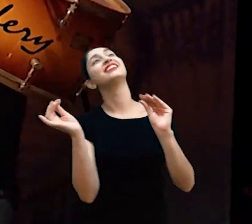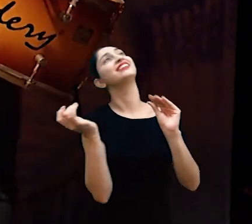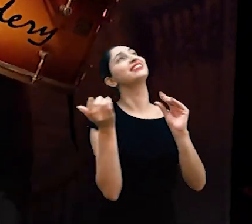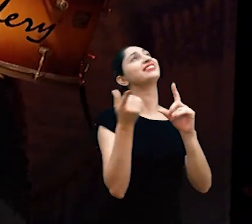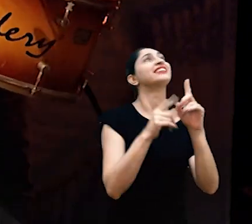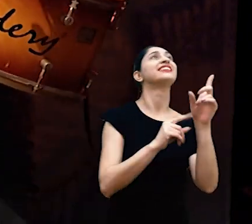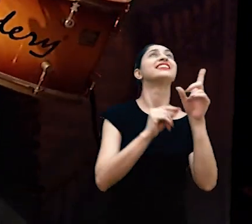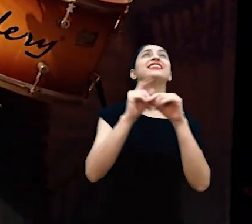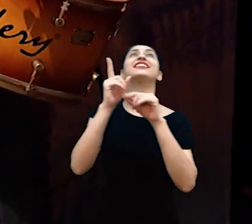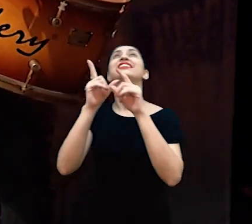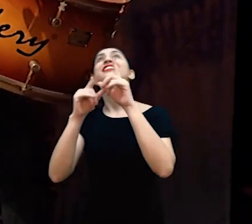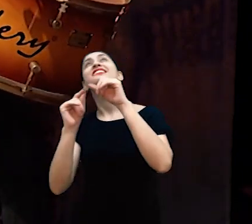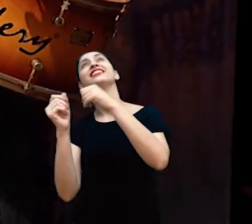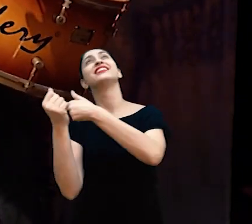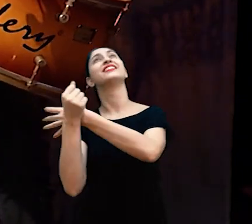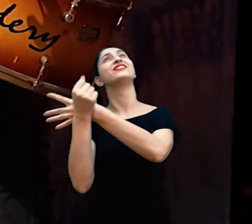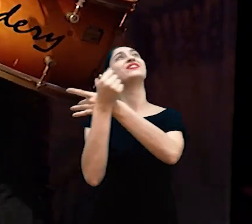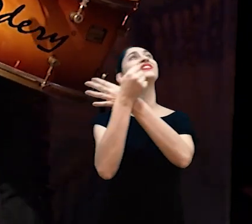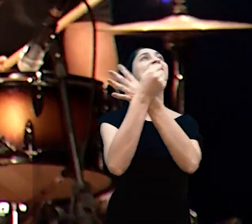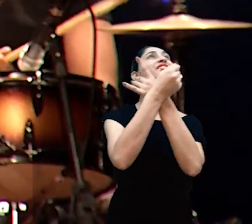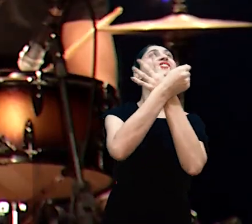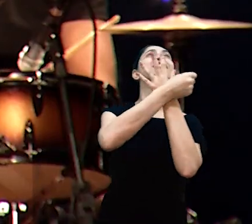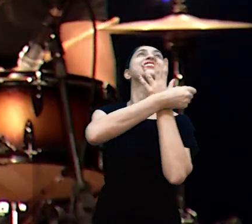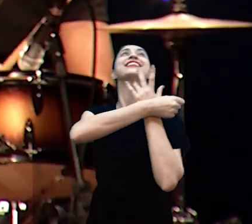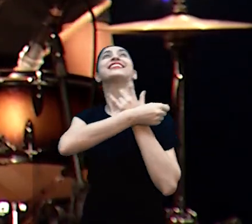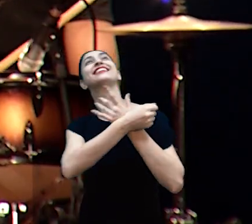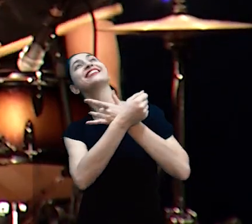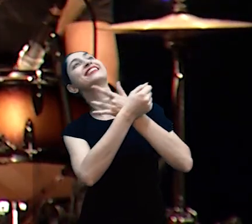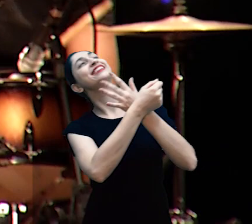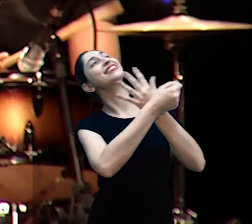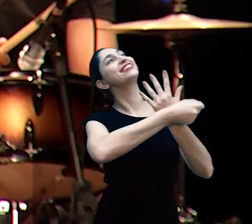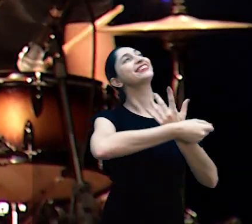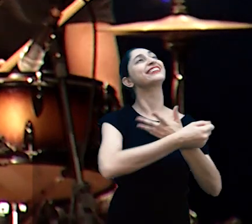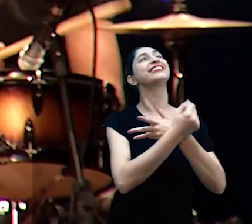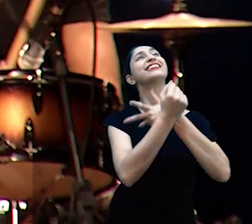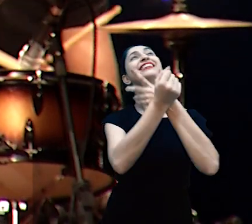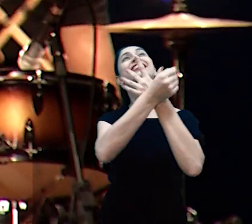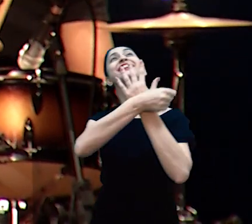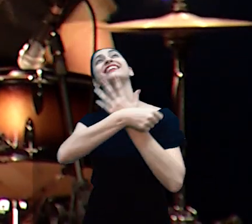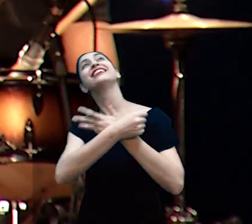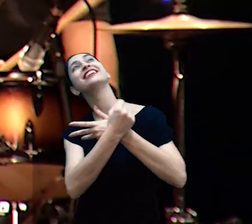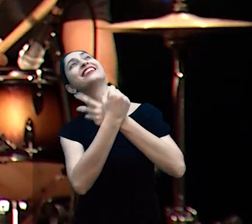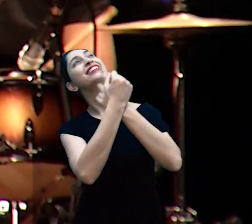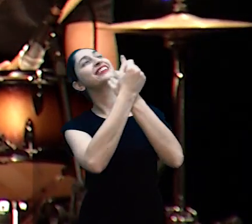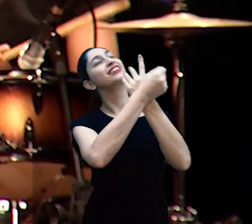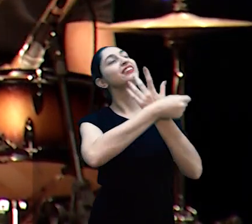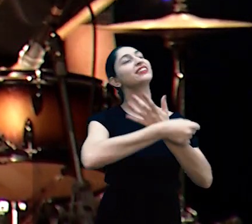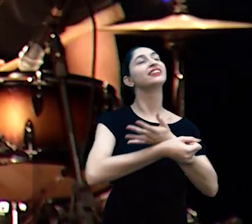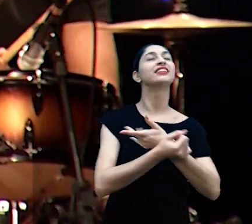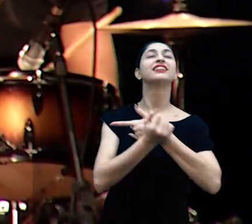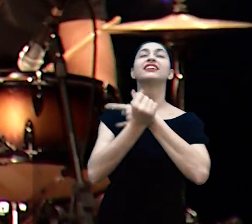onde a estrela cadente brilhando na tua retina